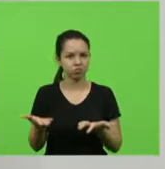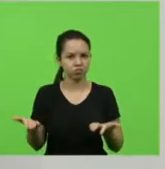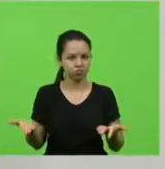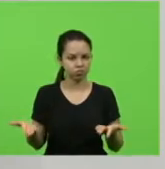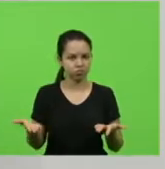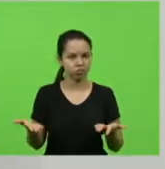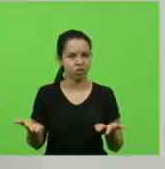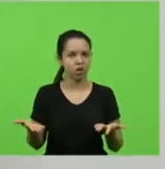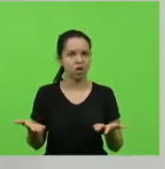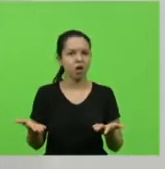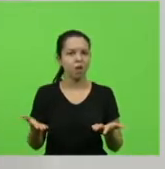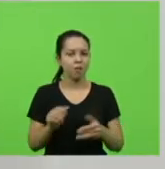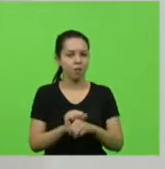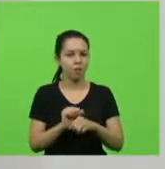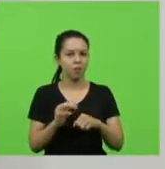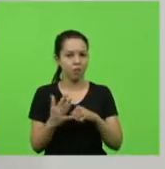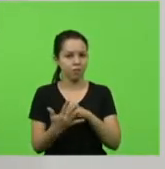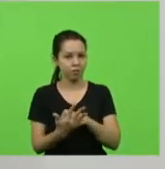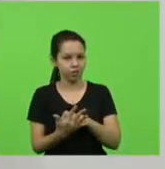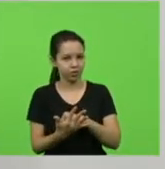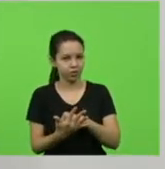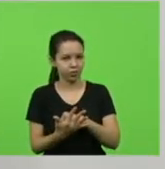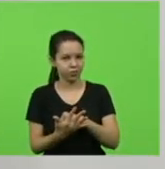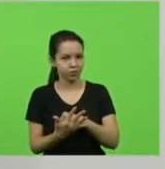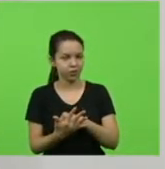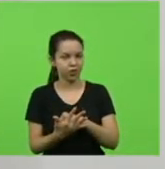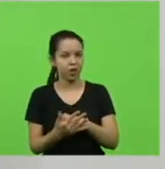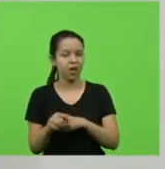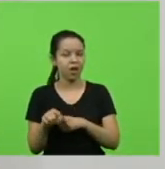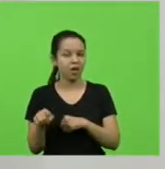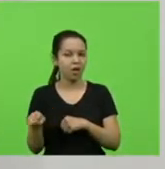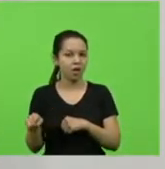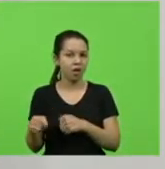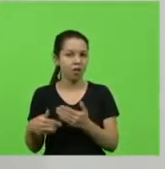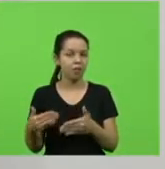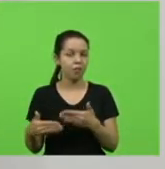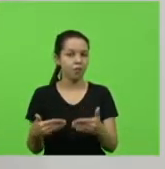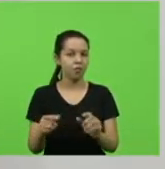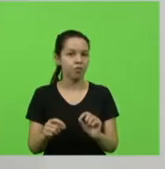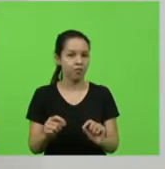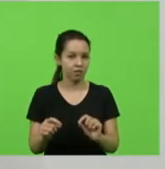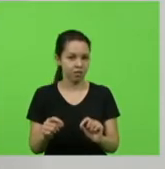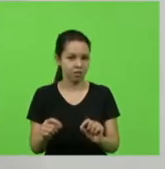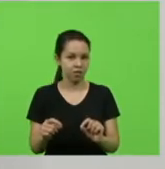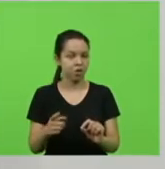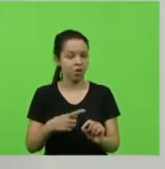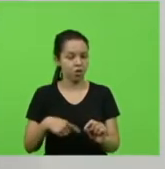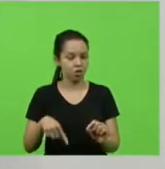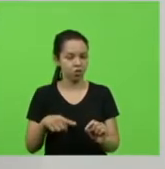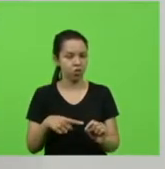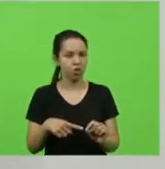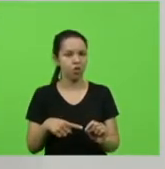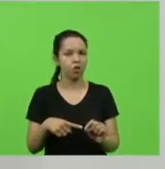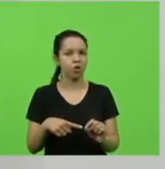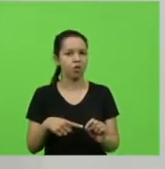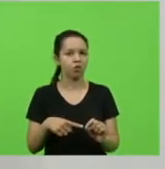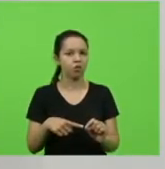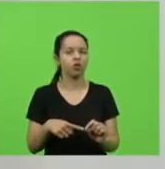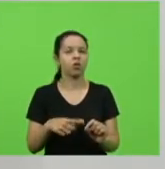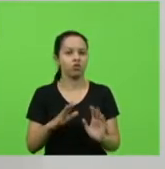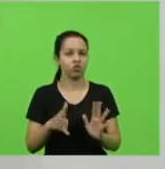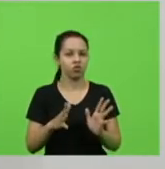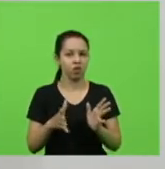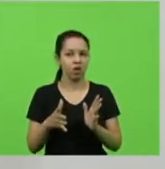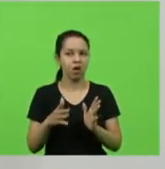da Covid-19 fez com que nos debruçássemos inúmeras